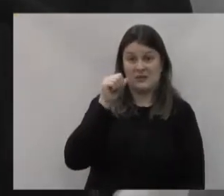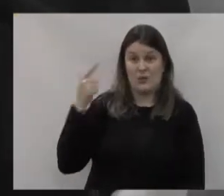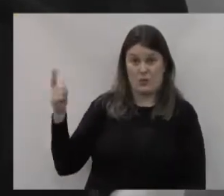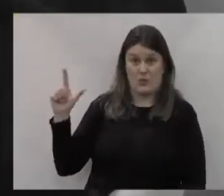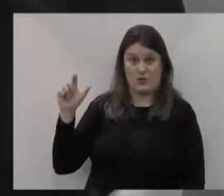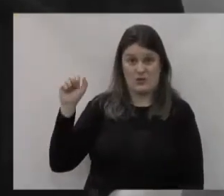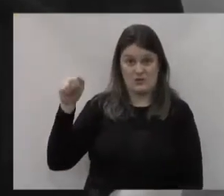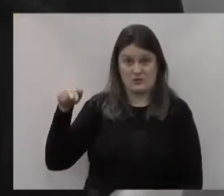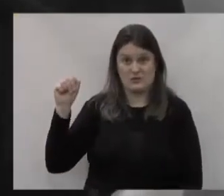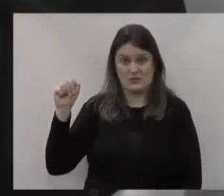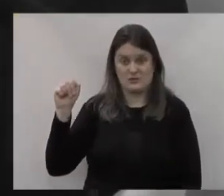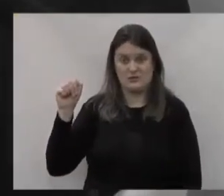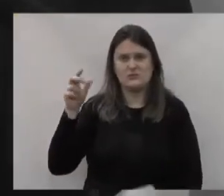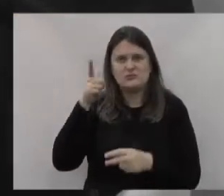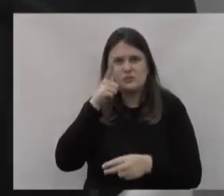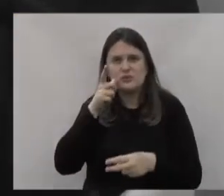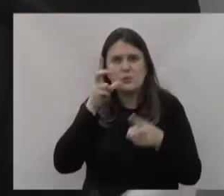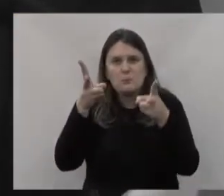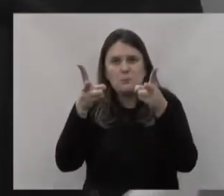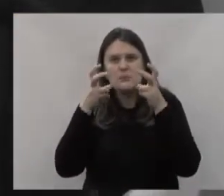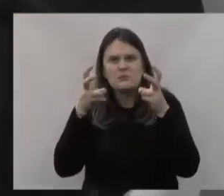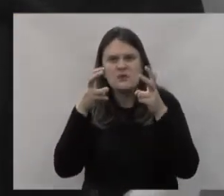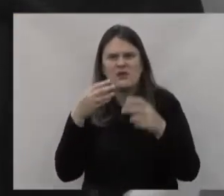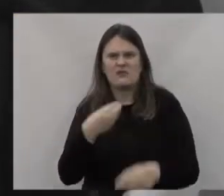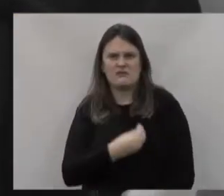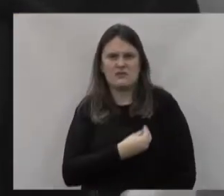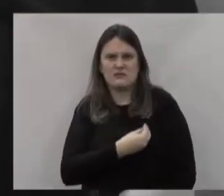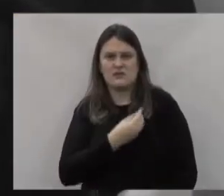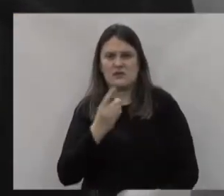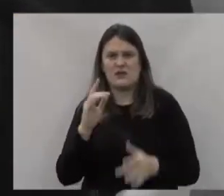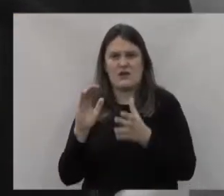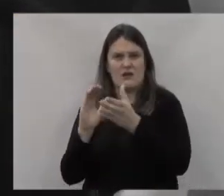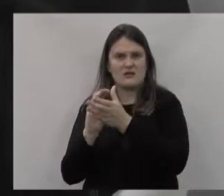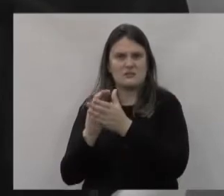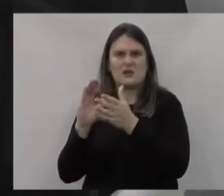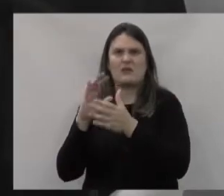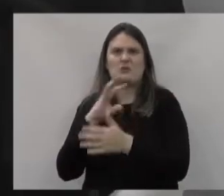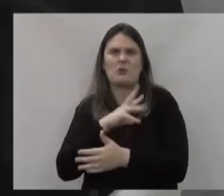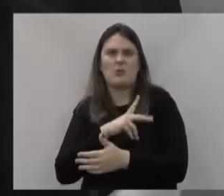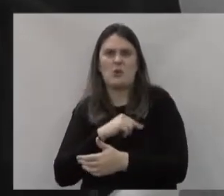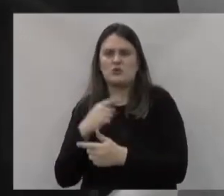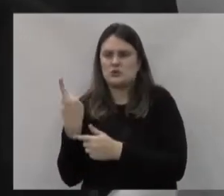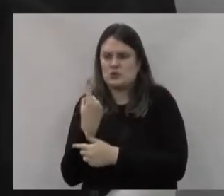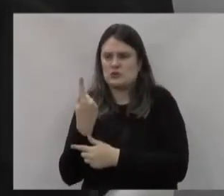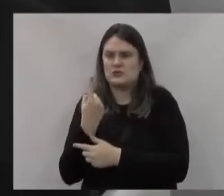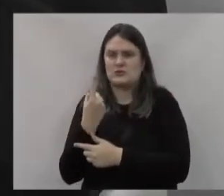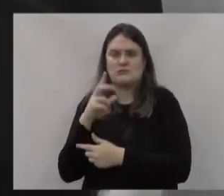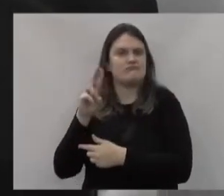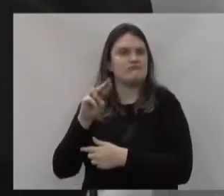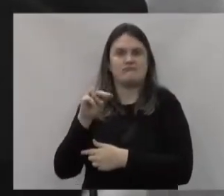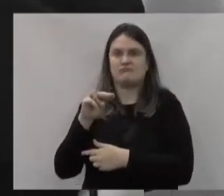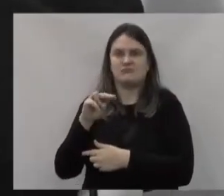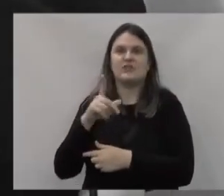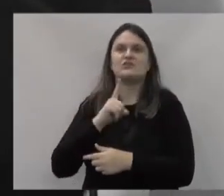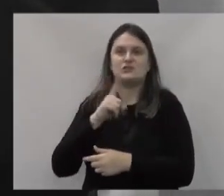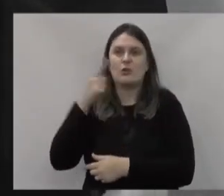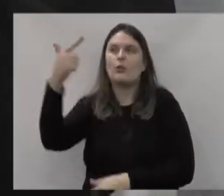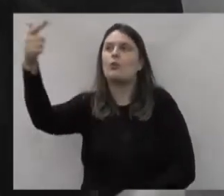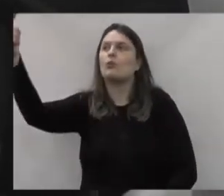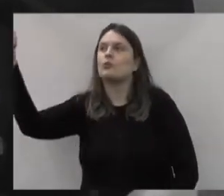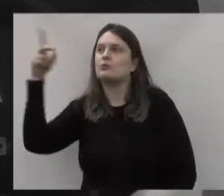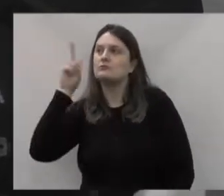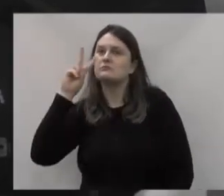ela conseguiu enxergar, né, que o que ela vivia não era um relacionamento isolado, não era uma história nova, que aquele